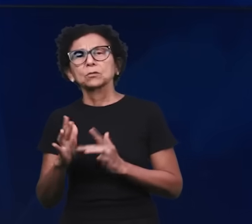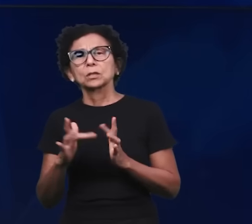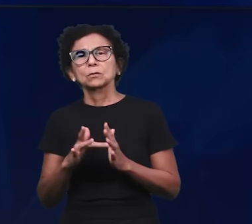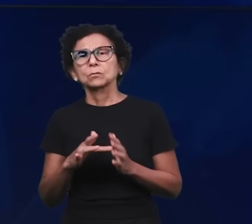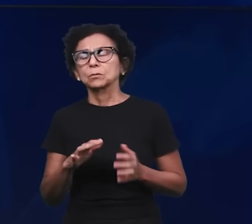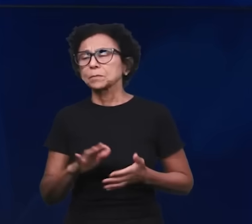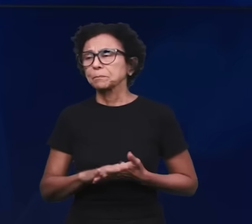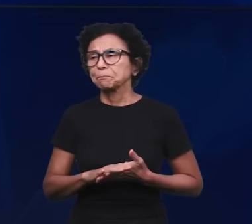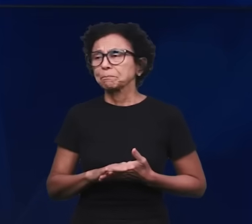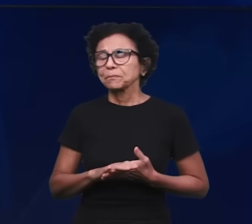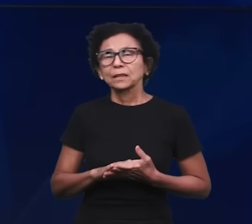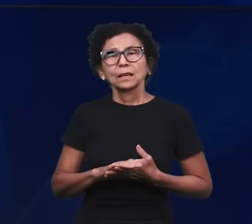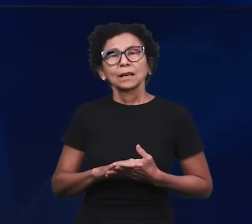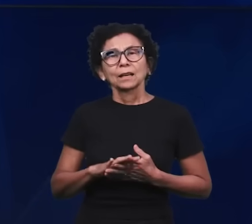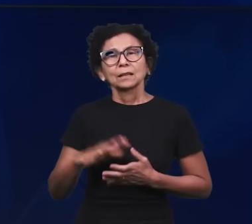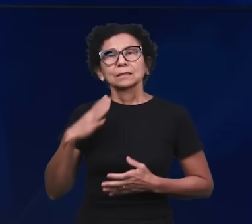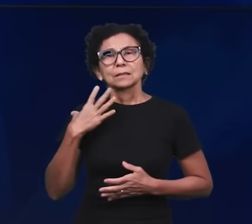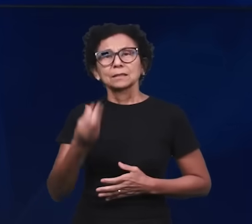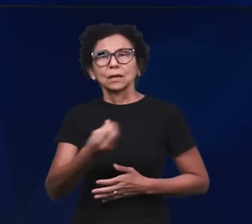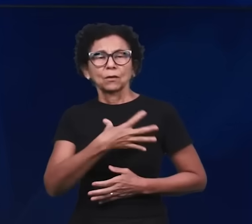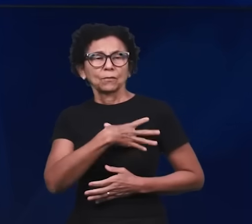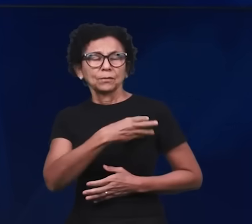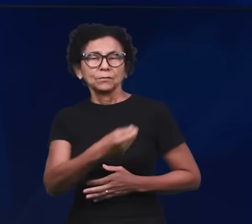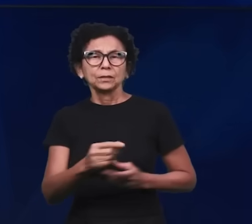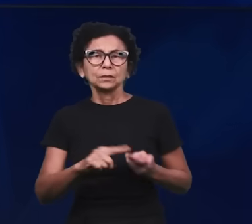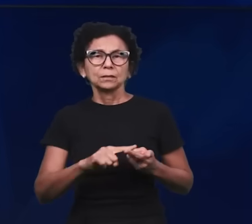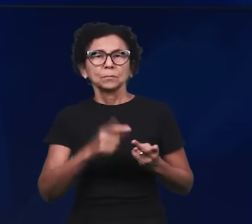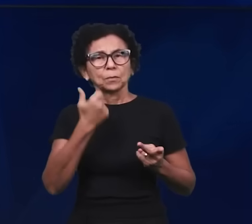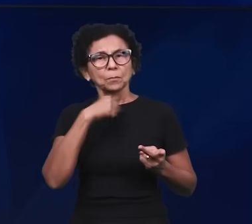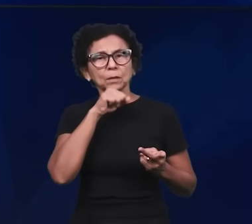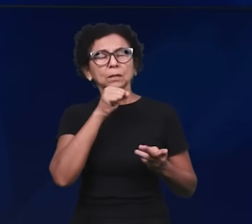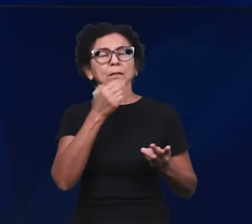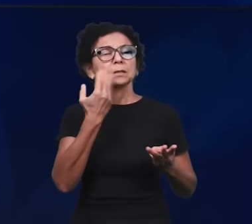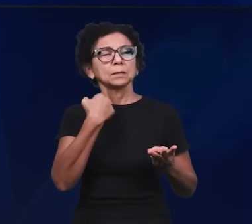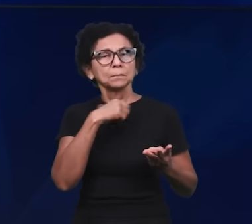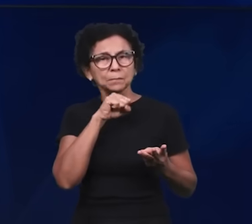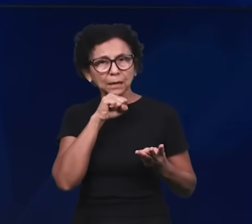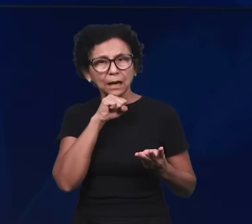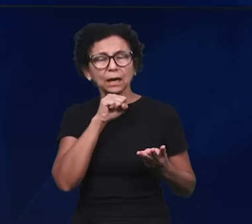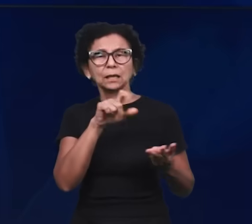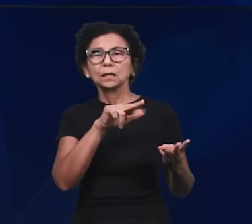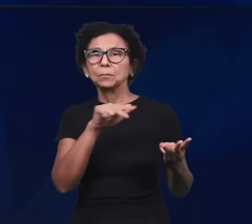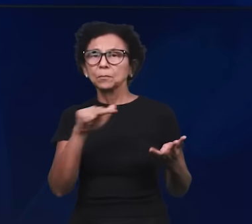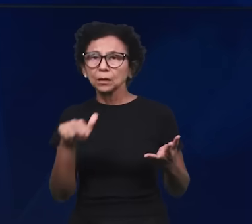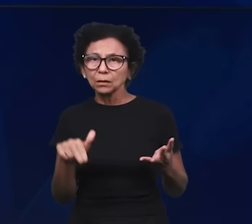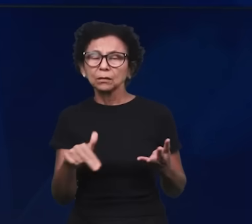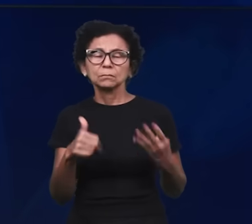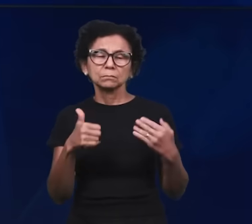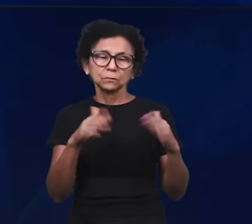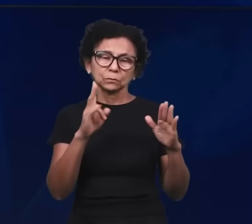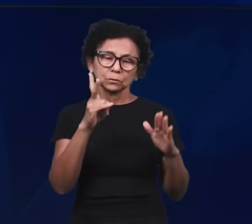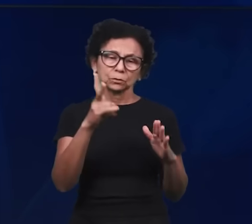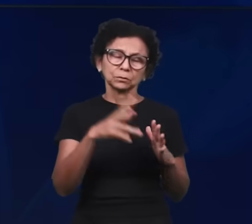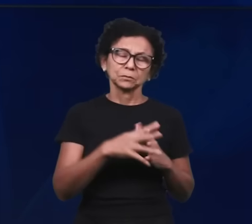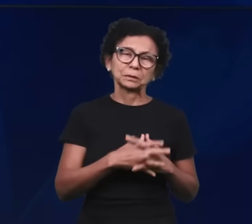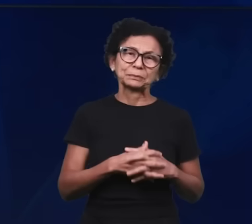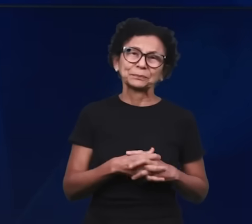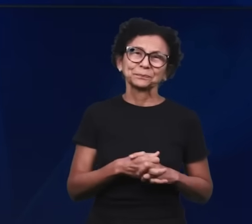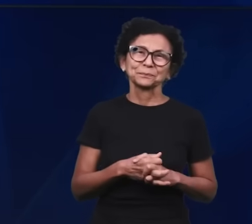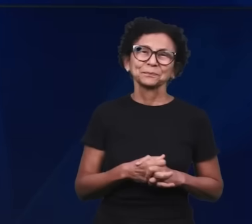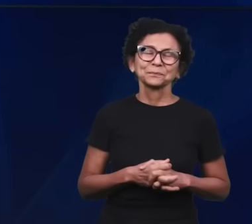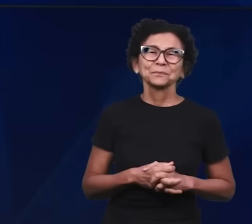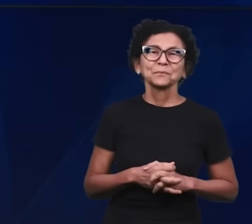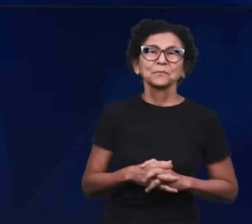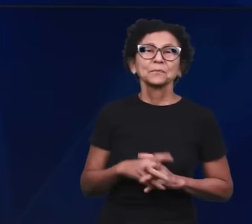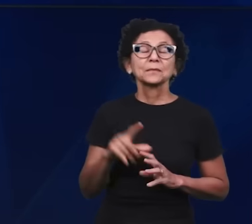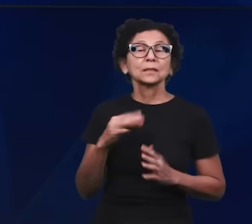daqui a pouco os parentes. O Senhor faz muito isso, como fez com a samaritana. Através dela, alcançou os samaritanos. E sabe